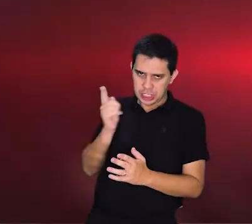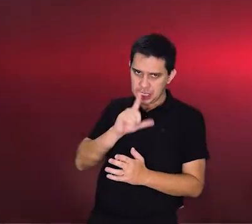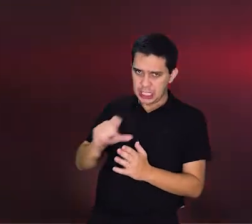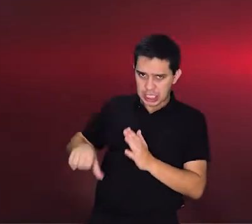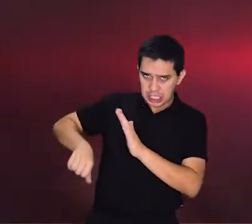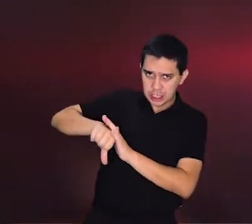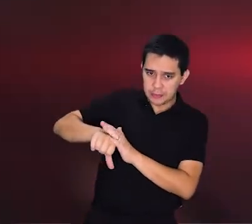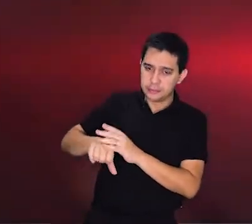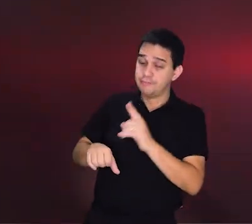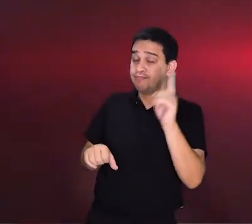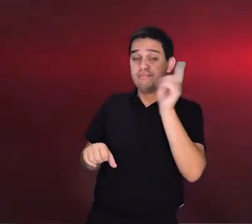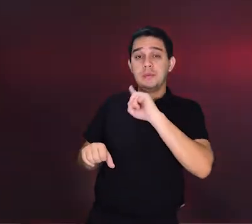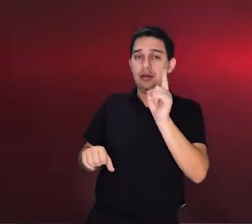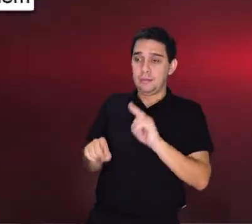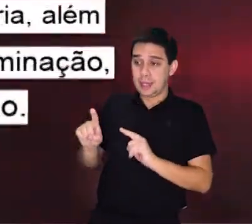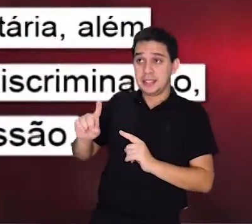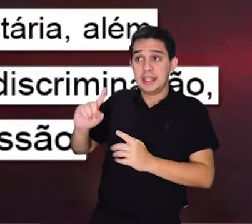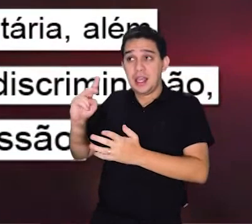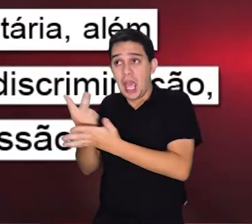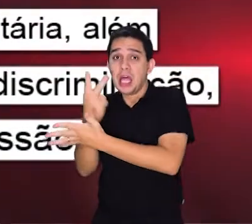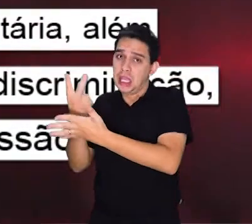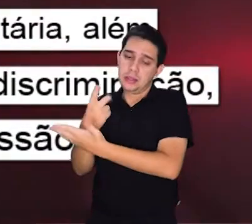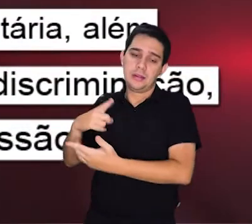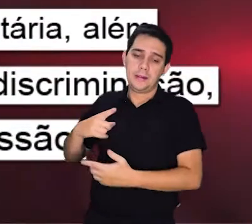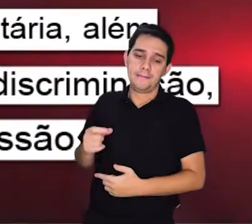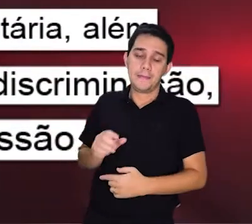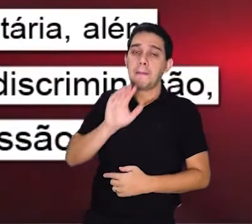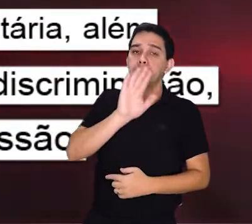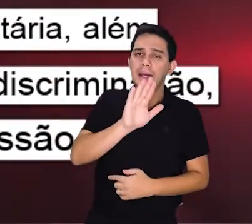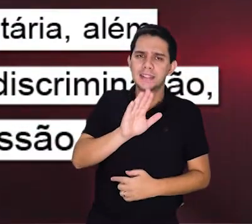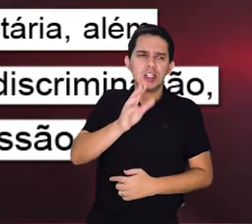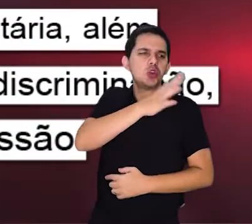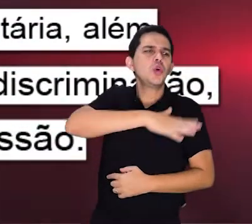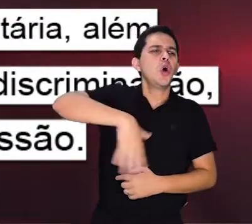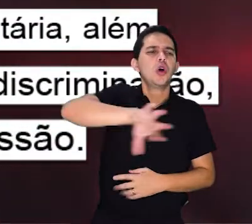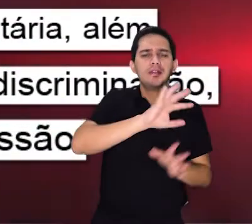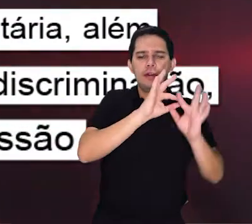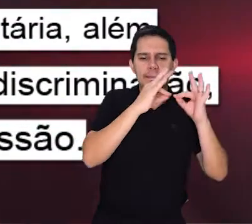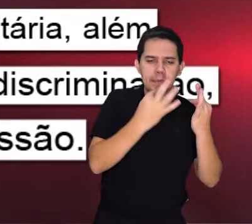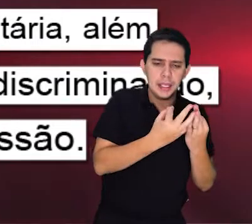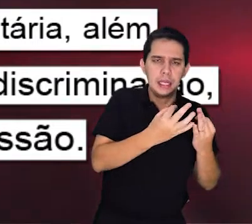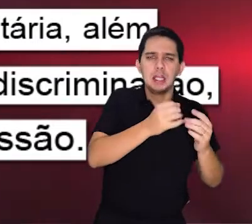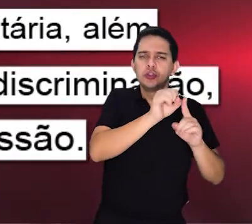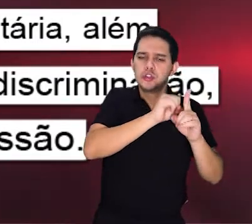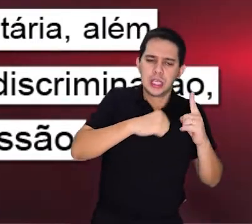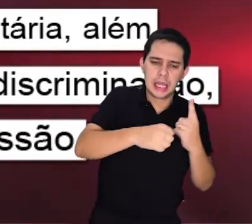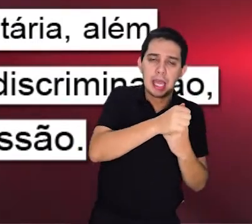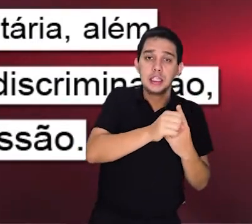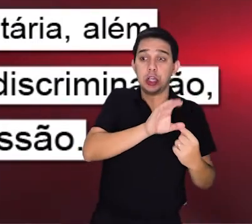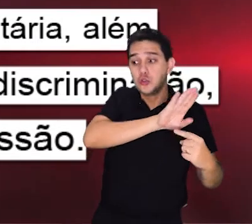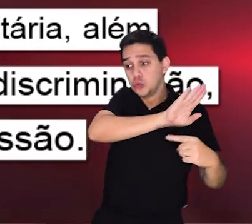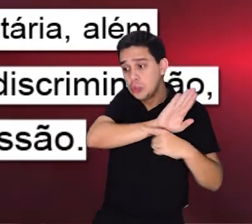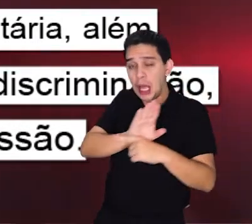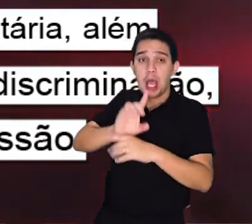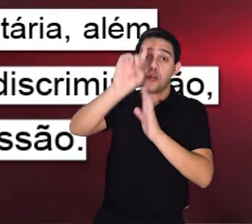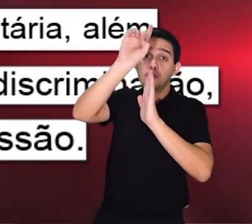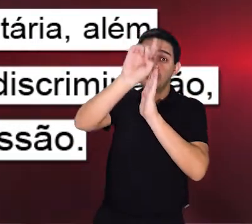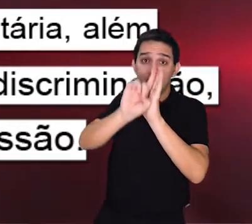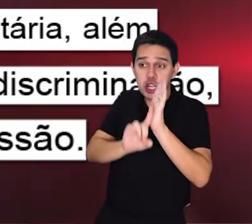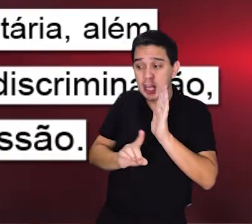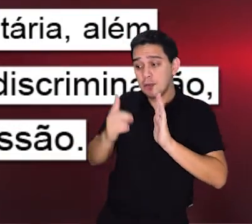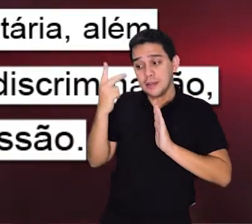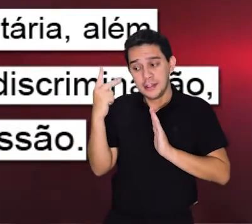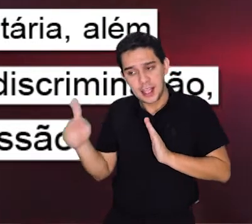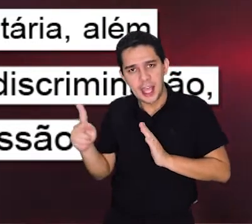o artigo 227 da Constituição, que é dever de todos, né, família, Estado, sociedade, garantir todos os direitos dessas crianças e